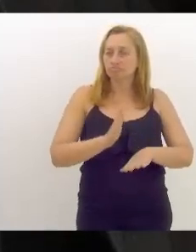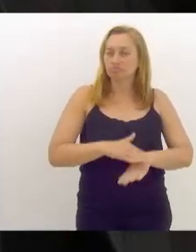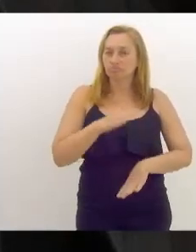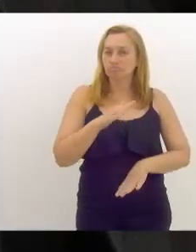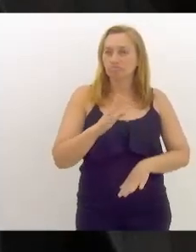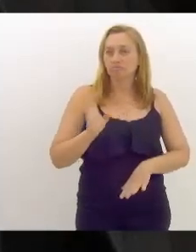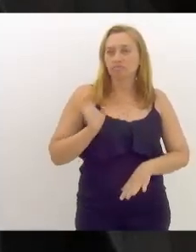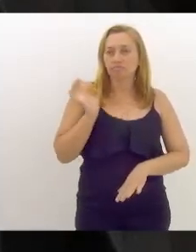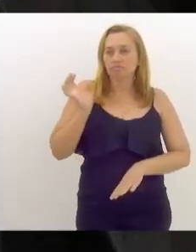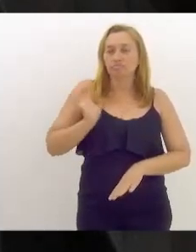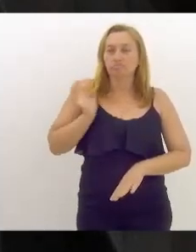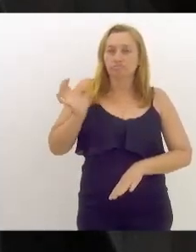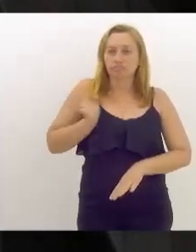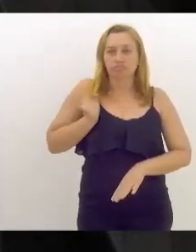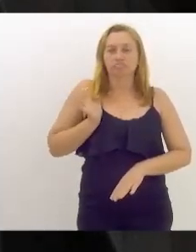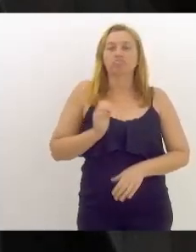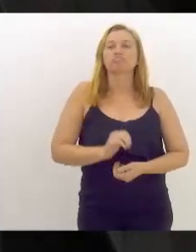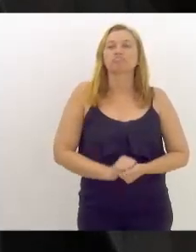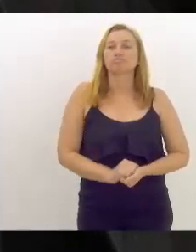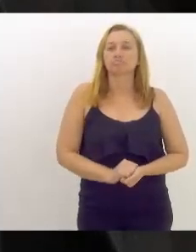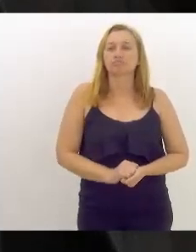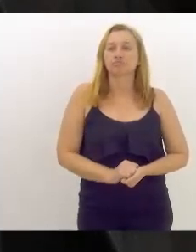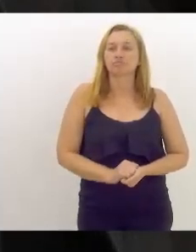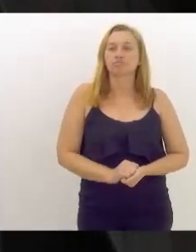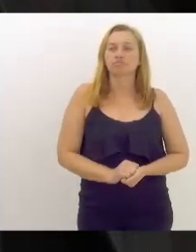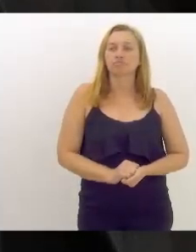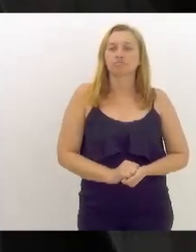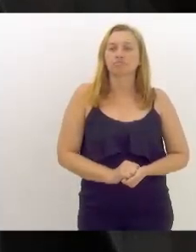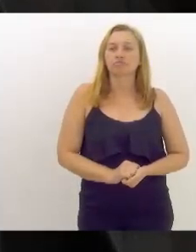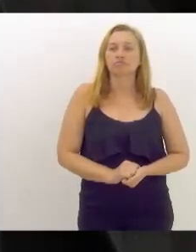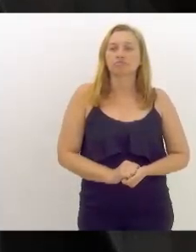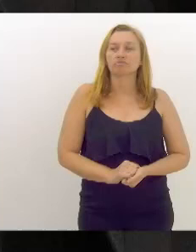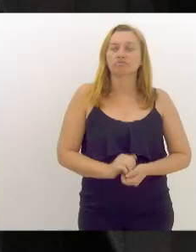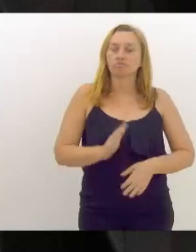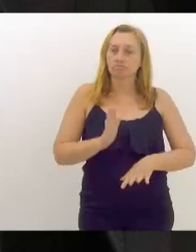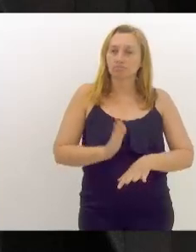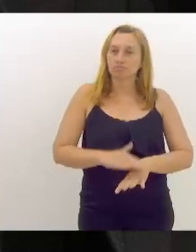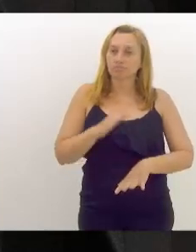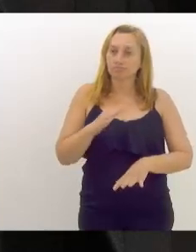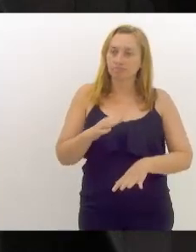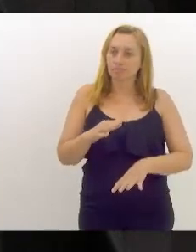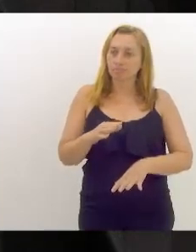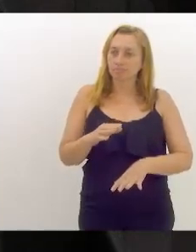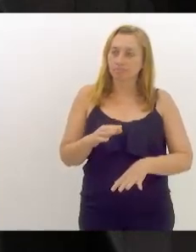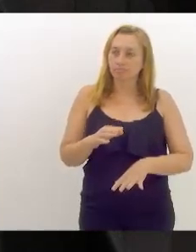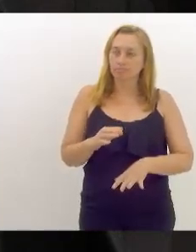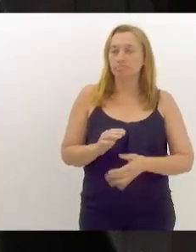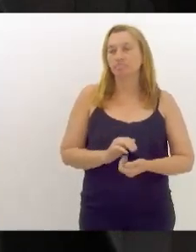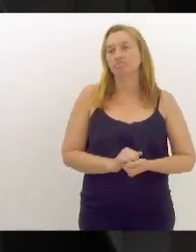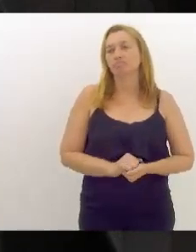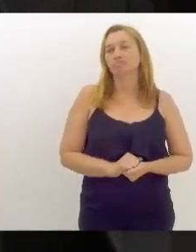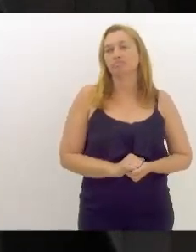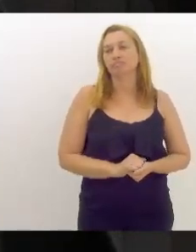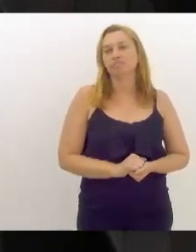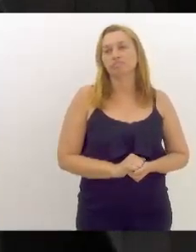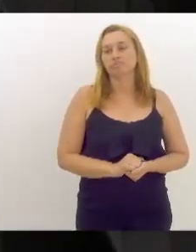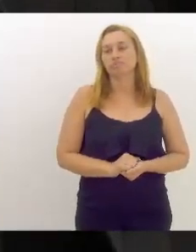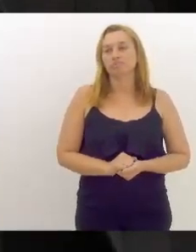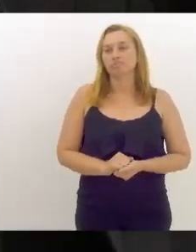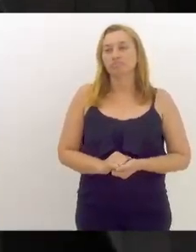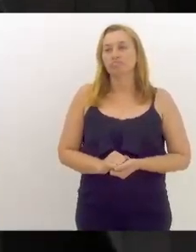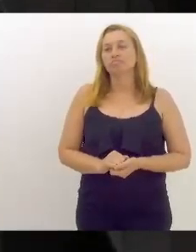ricos ou aqueles que mais são produtivos, do ponto de vista das